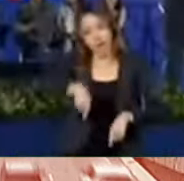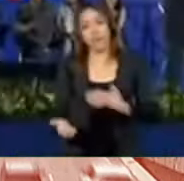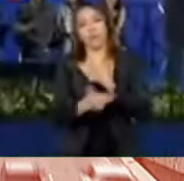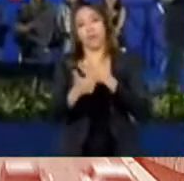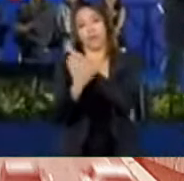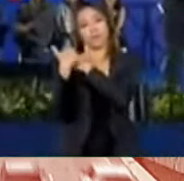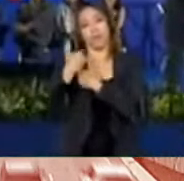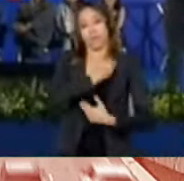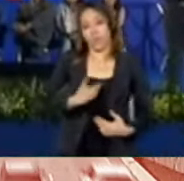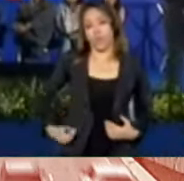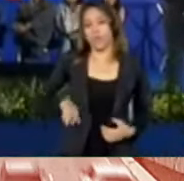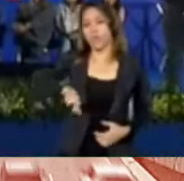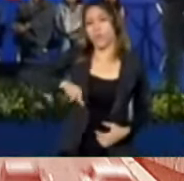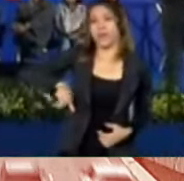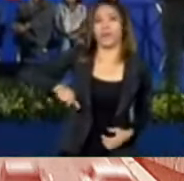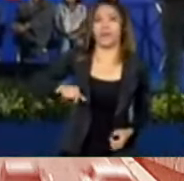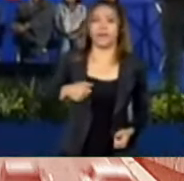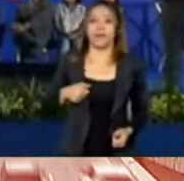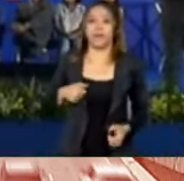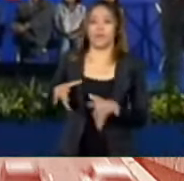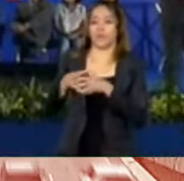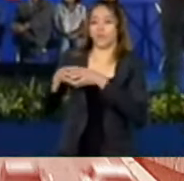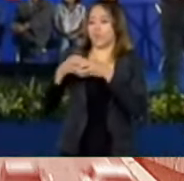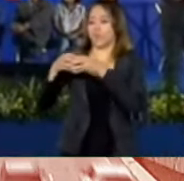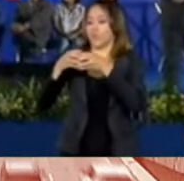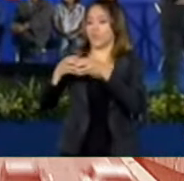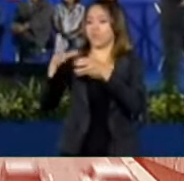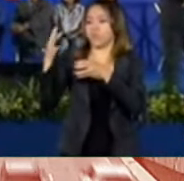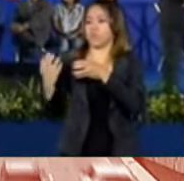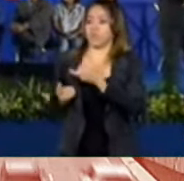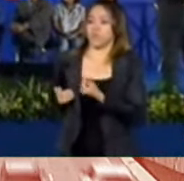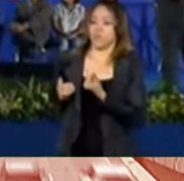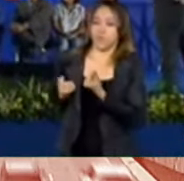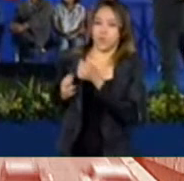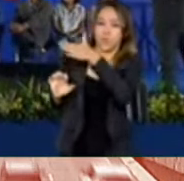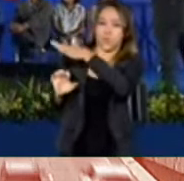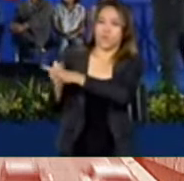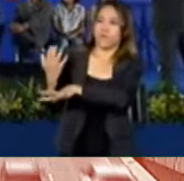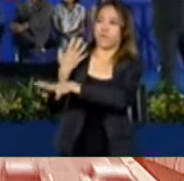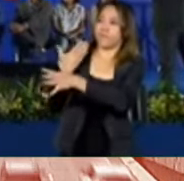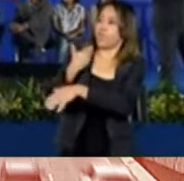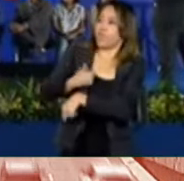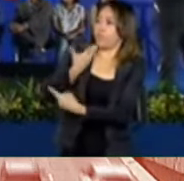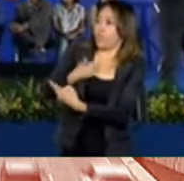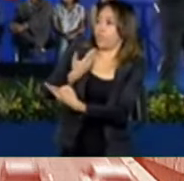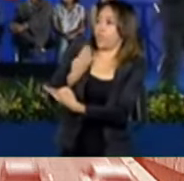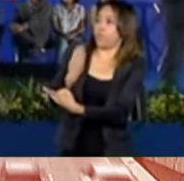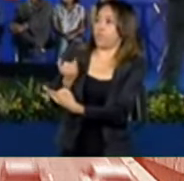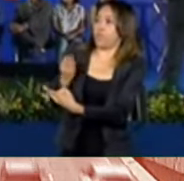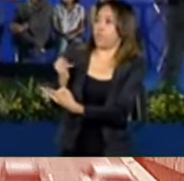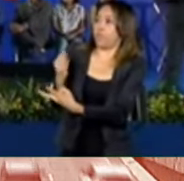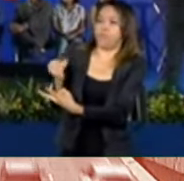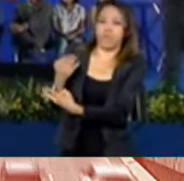né? Então vamos ver como vai driblar esse negócio amanhã, porque o ouvido do Zema vai